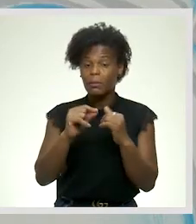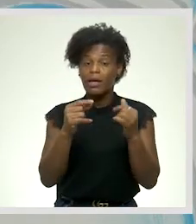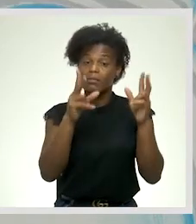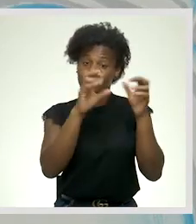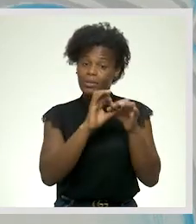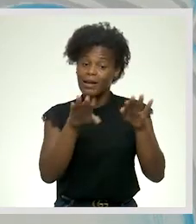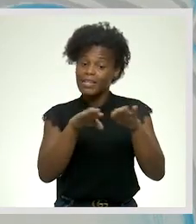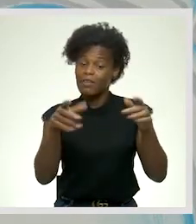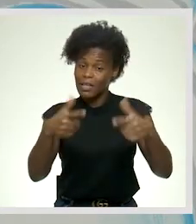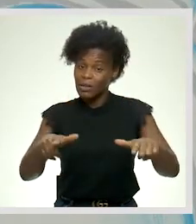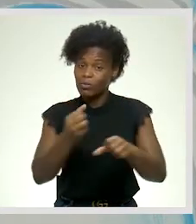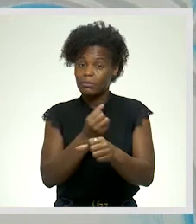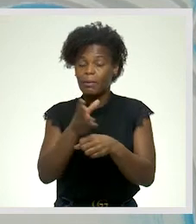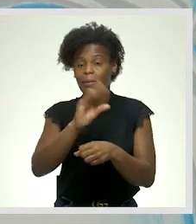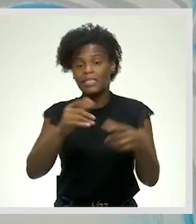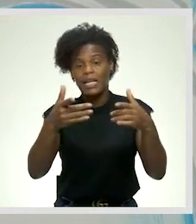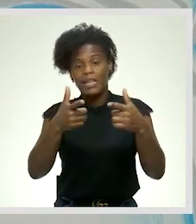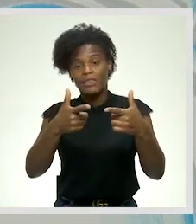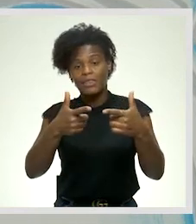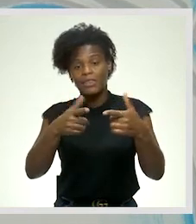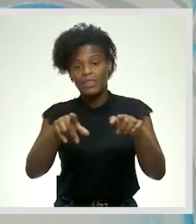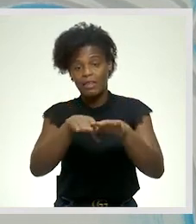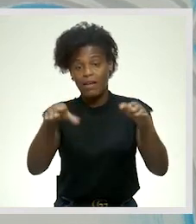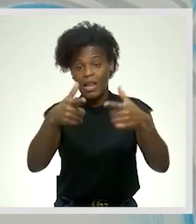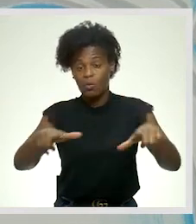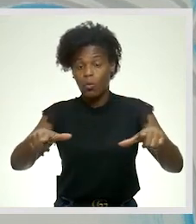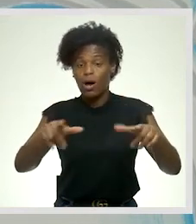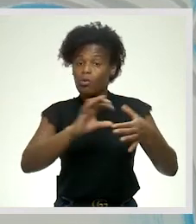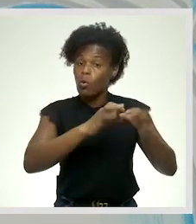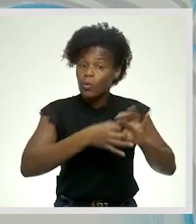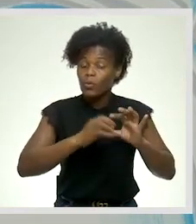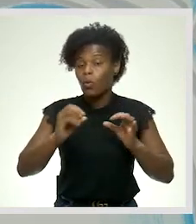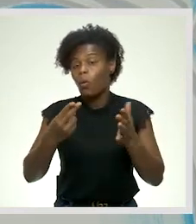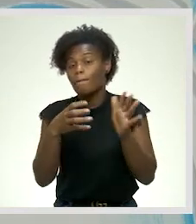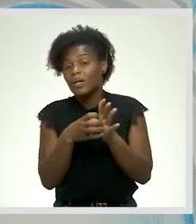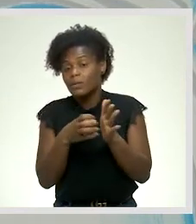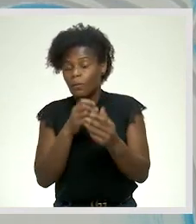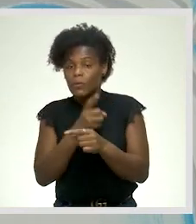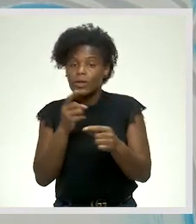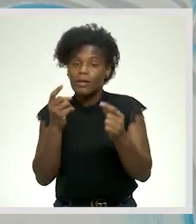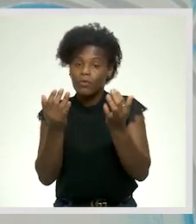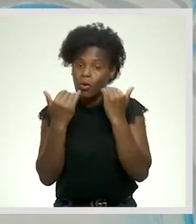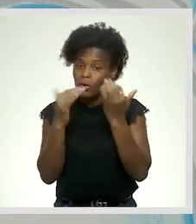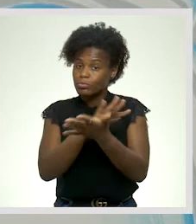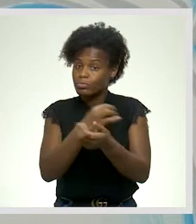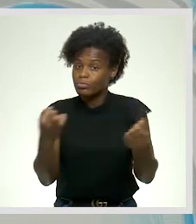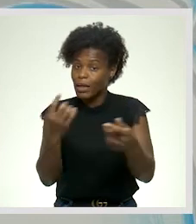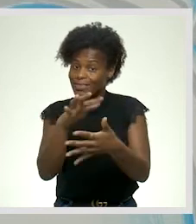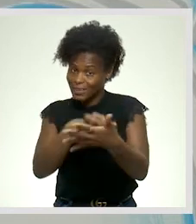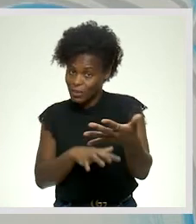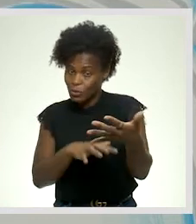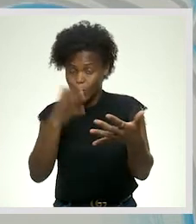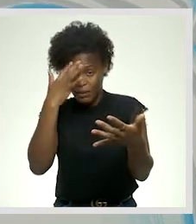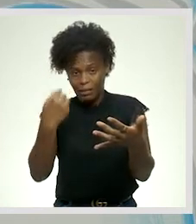língua, trabalha-se mais com nível de língua corrente ou padrão, porque a notícia é um texto que deve ter capacidade